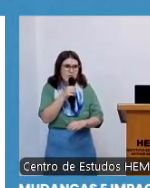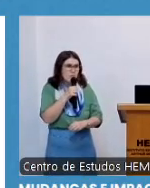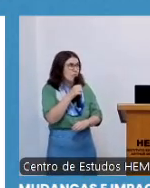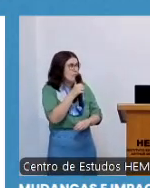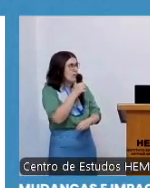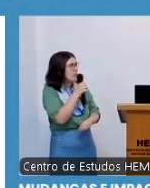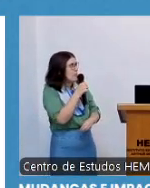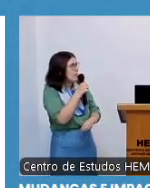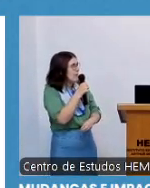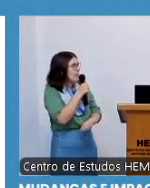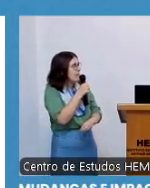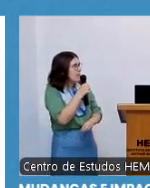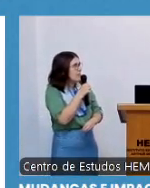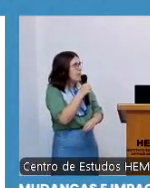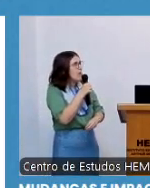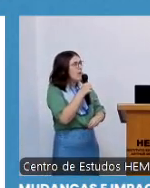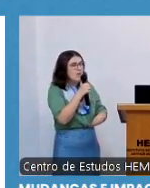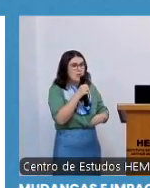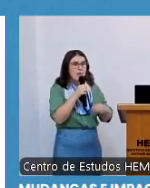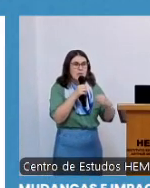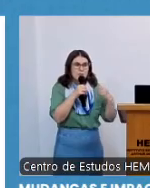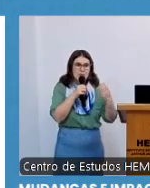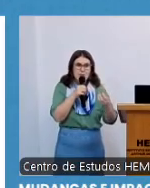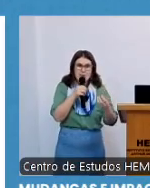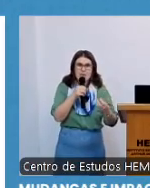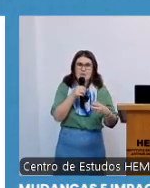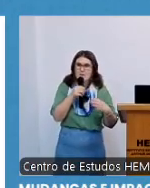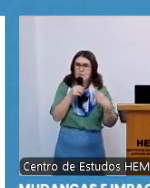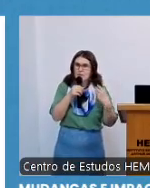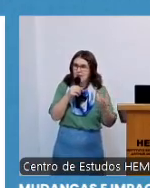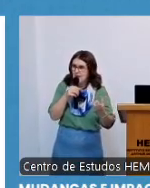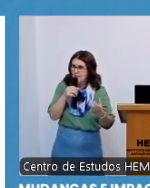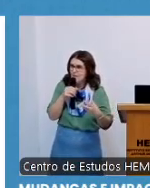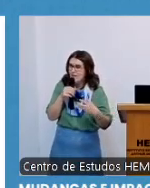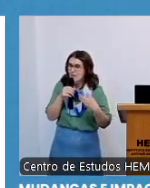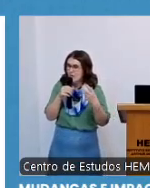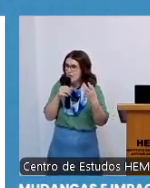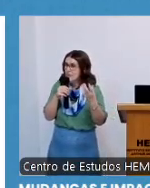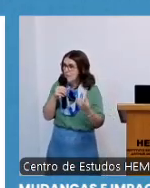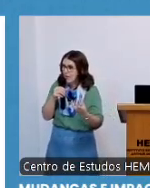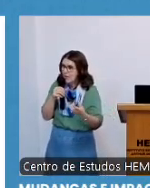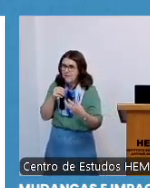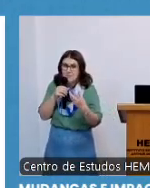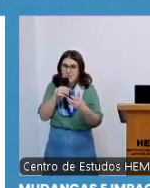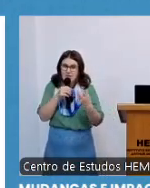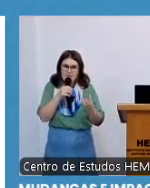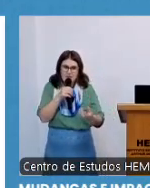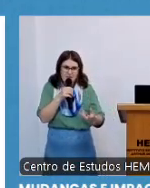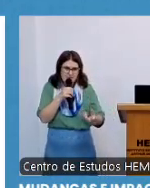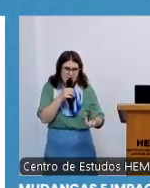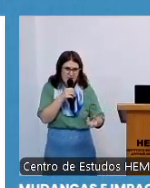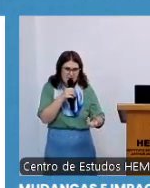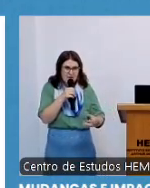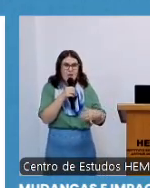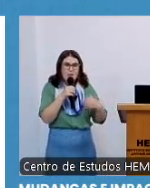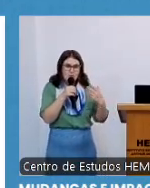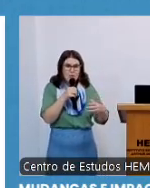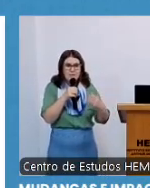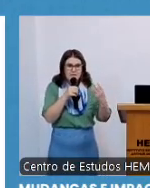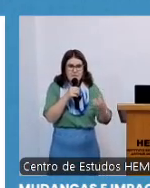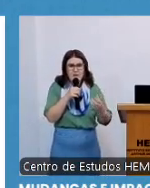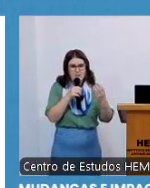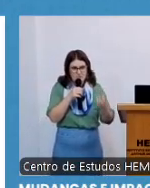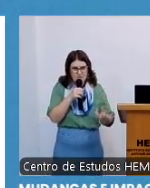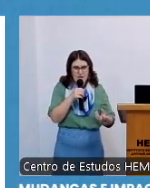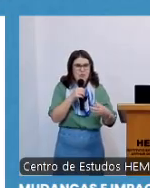padrões também de boas práticas clínicas. Quando que a gente sempre falava que o nosso enfoque sempre deveria ser